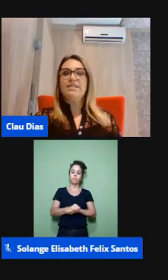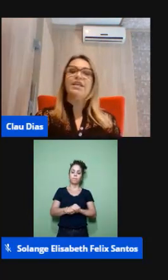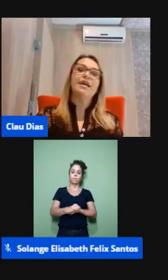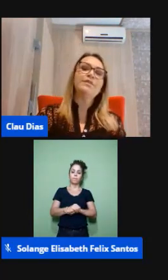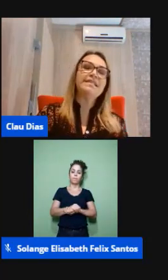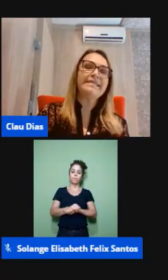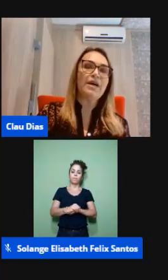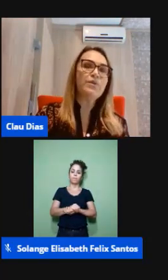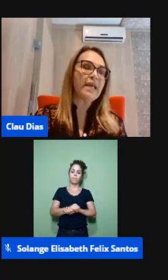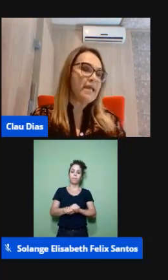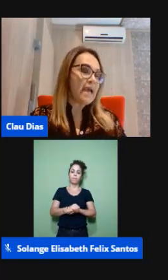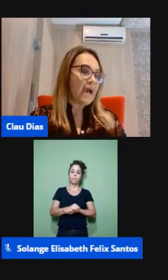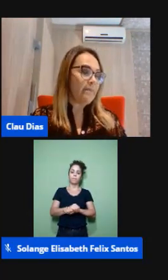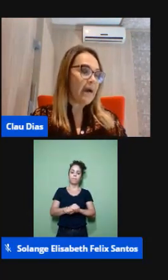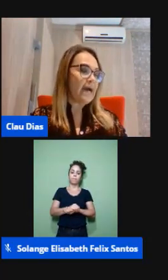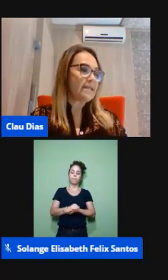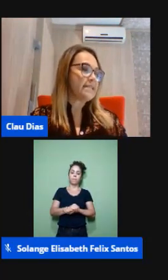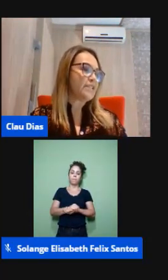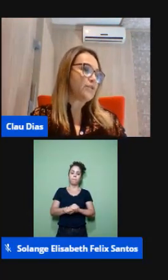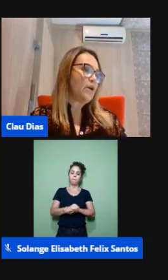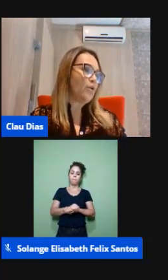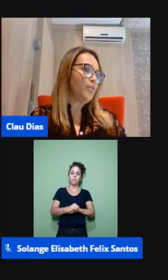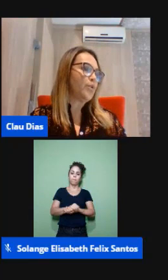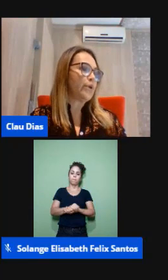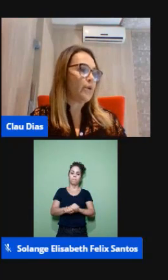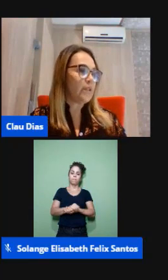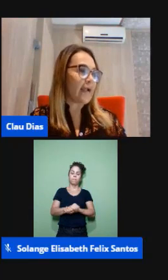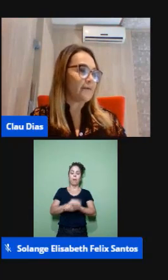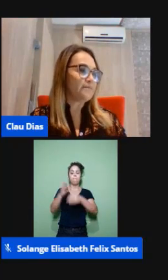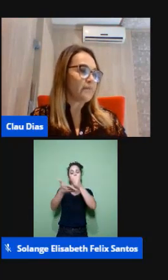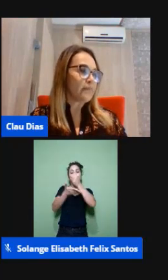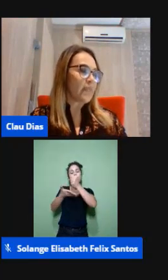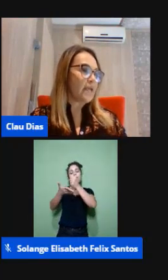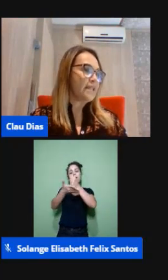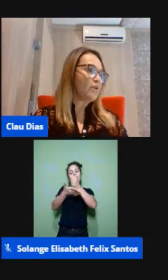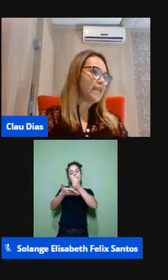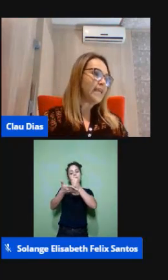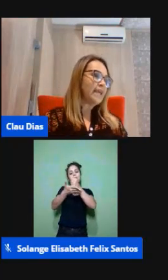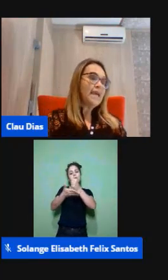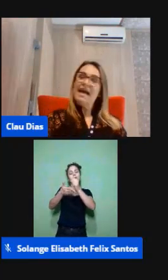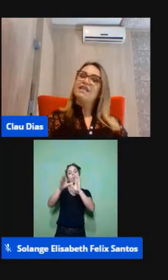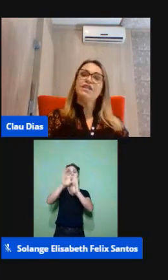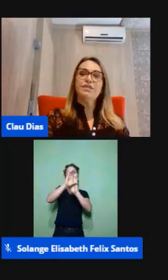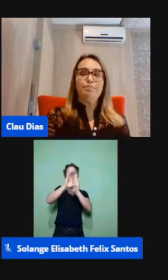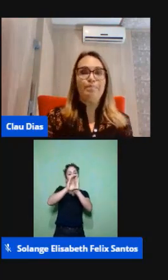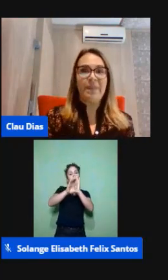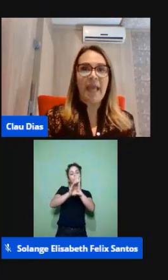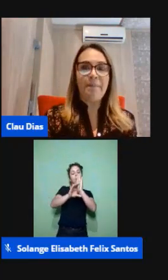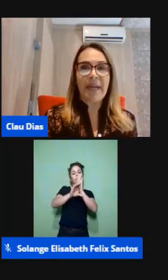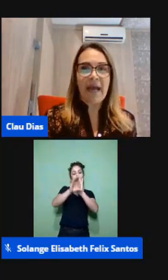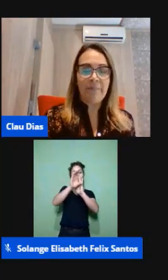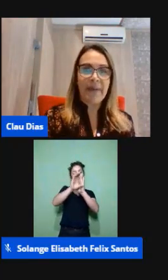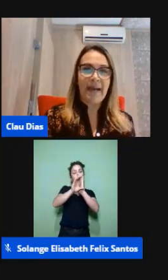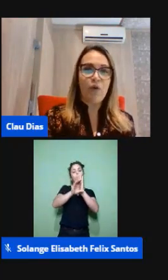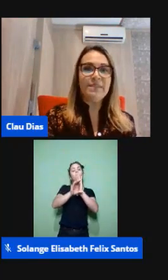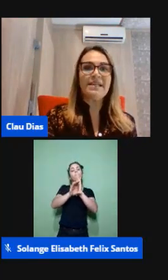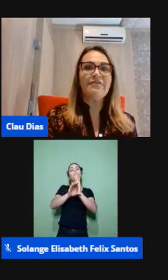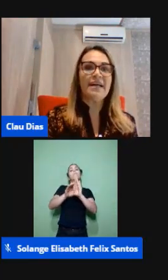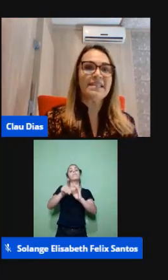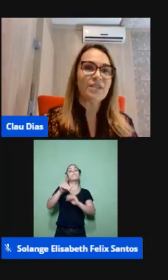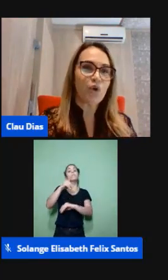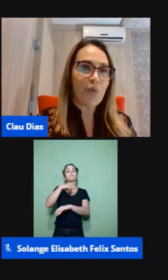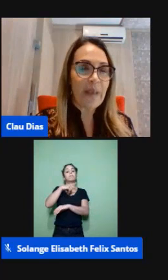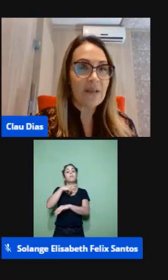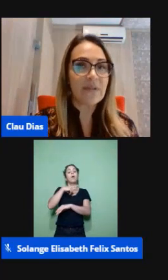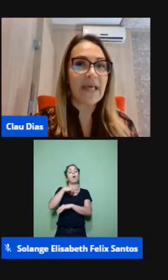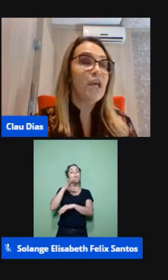Bom, chegamos então, né, à Base Nacional Comum Curricular, né? Então, o que a gente tem para